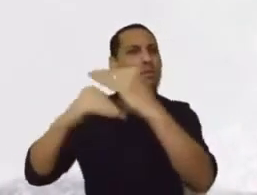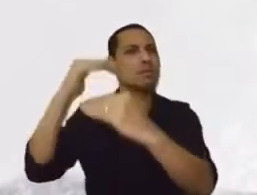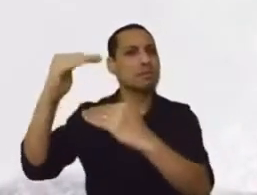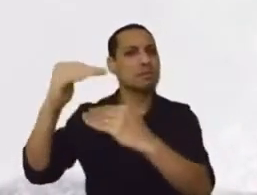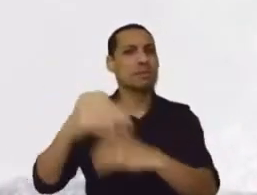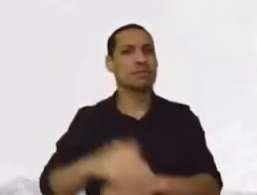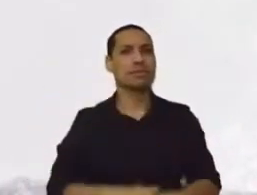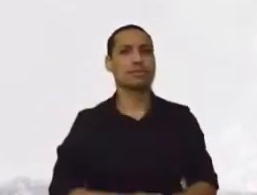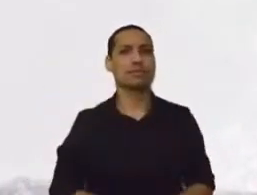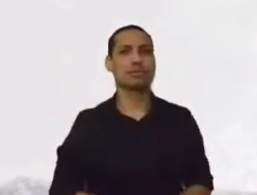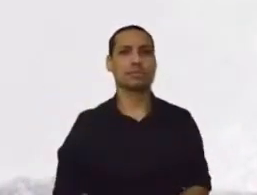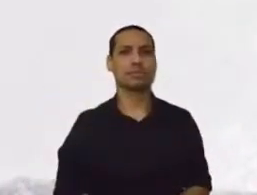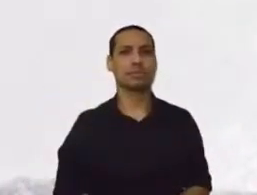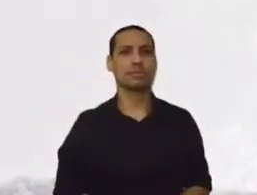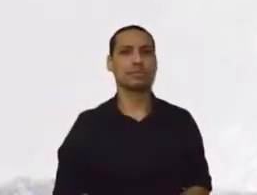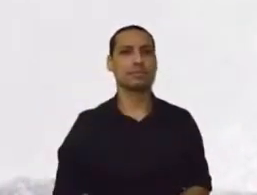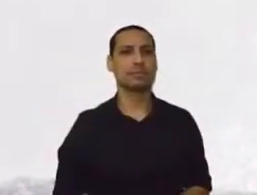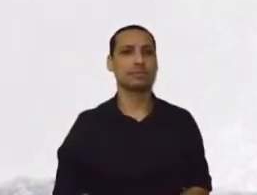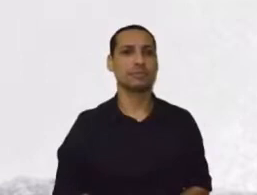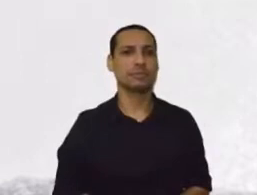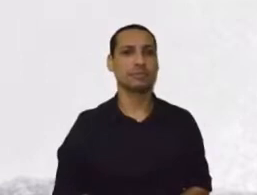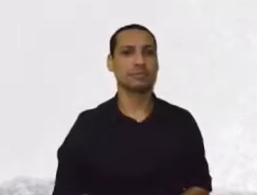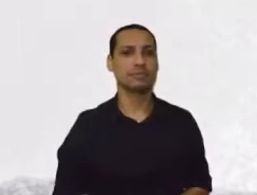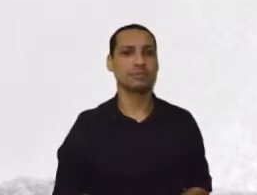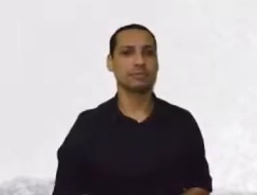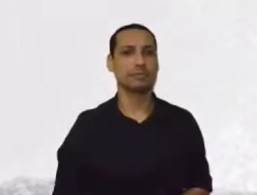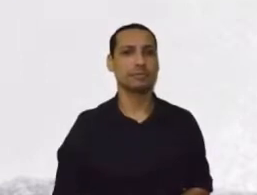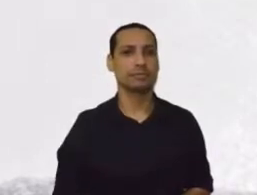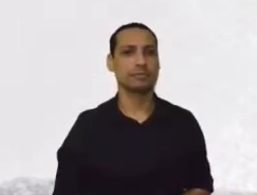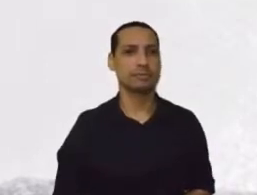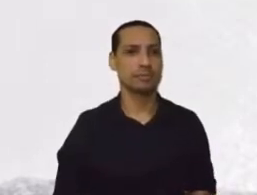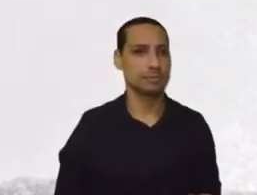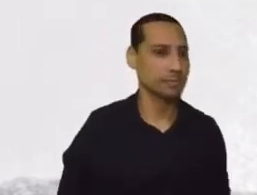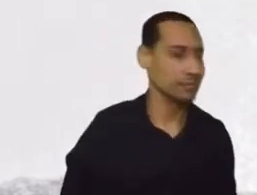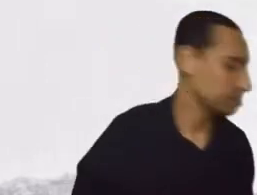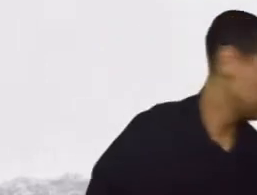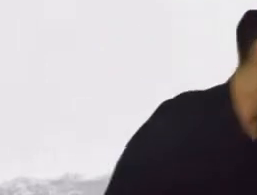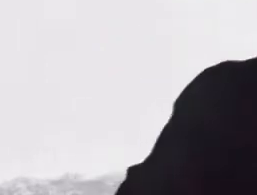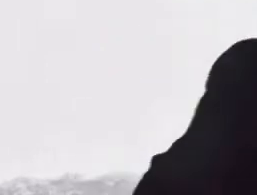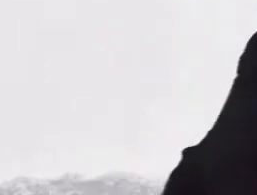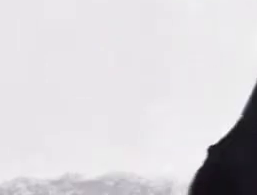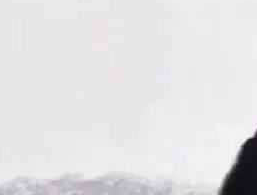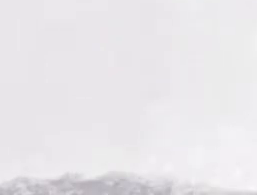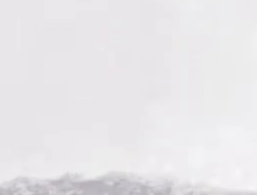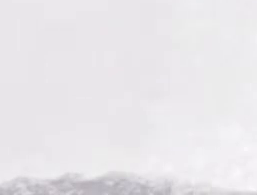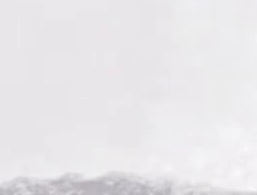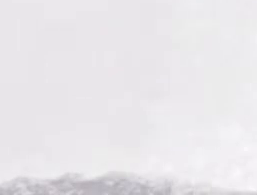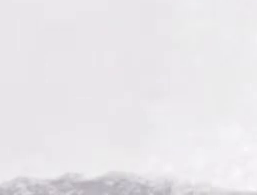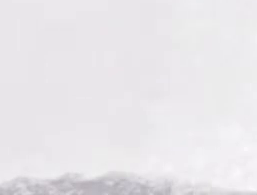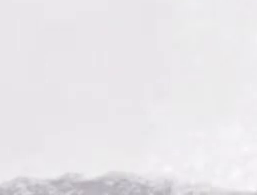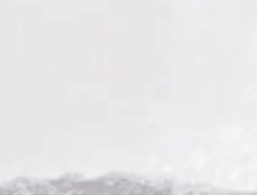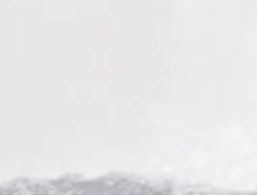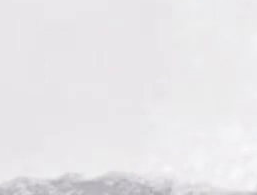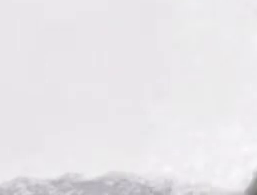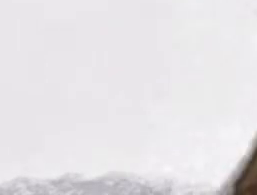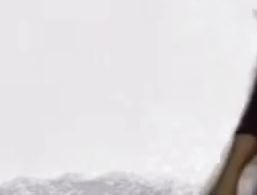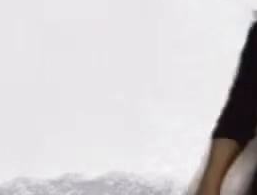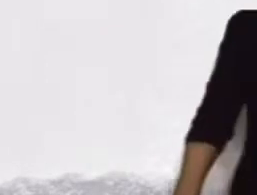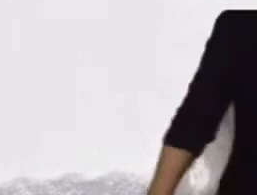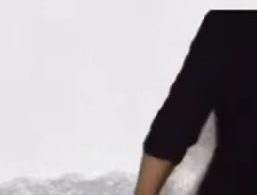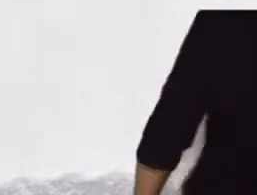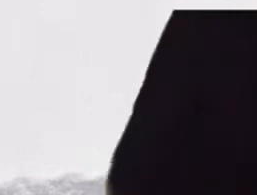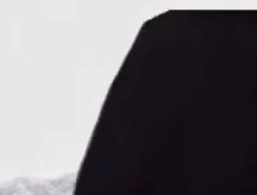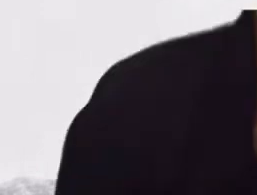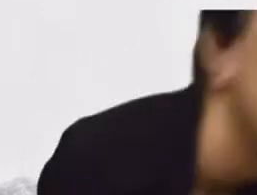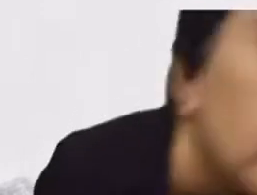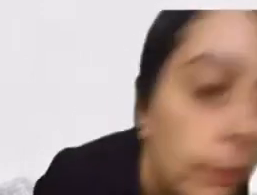de fundamental importância, porque o presidente vai precisar de um movimento sindical e social forte, né, para recuperar a democracia